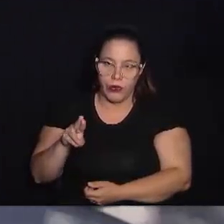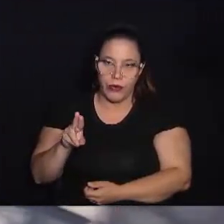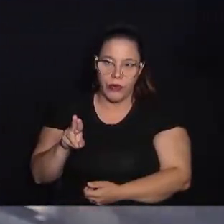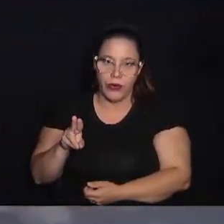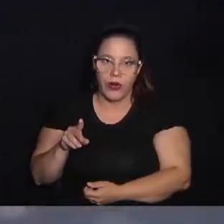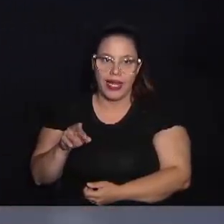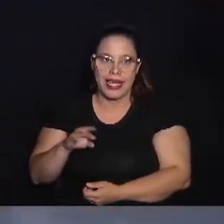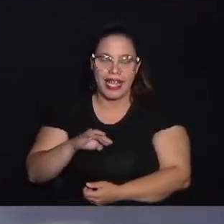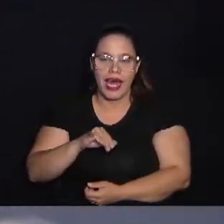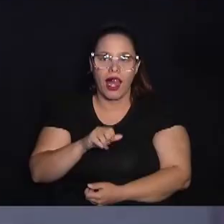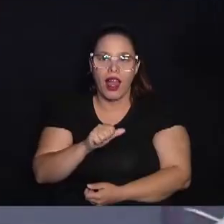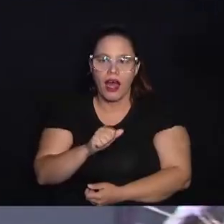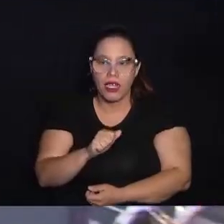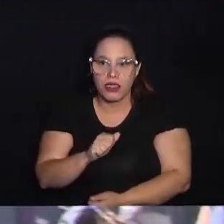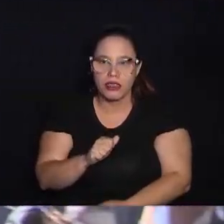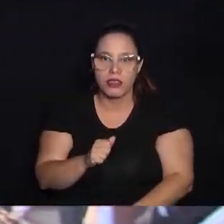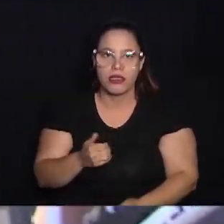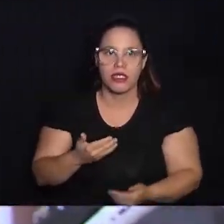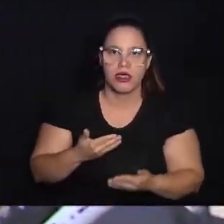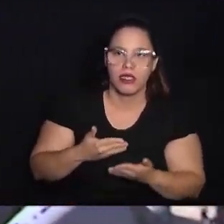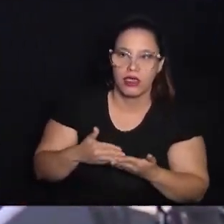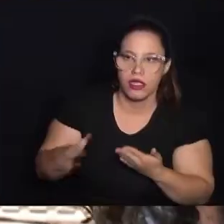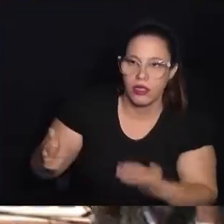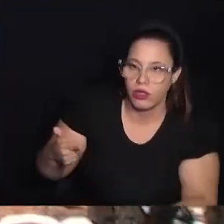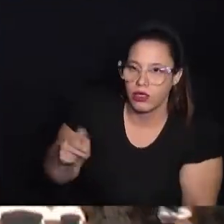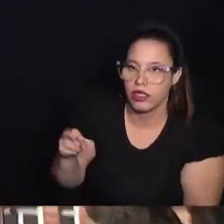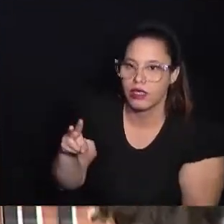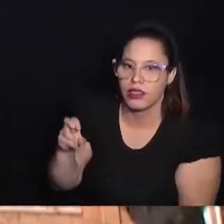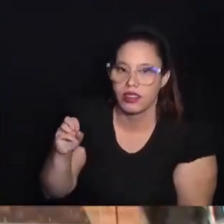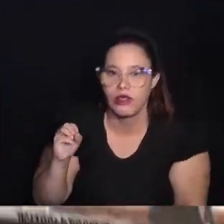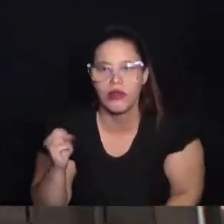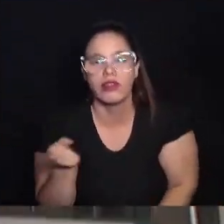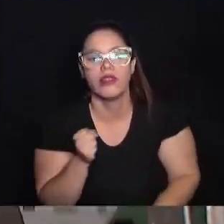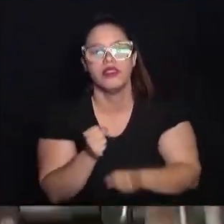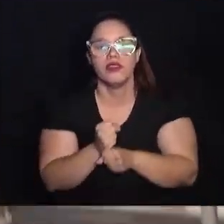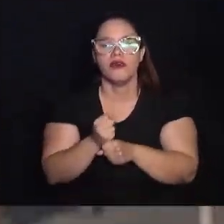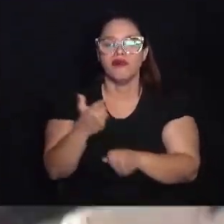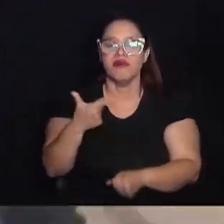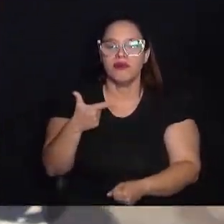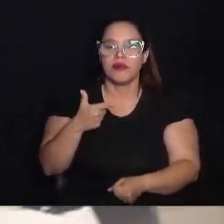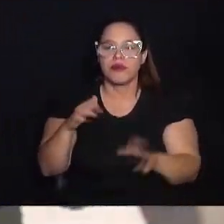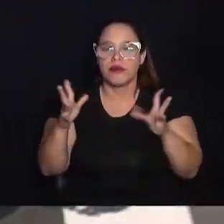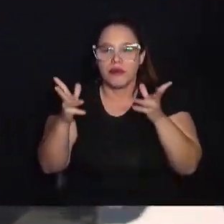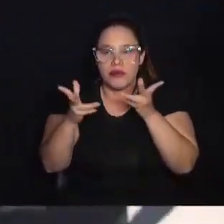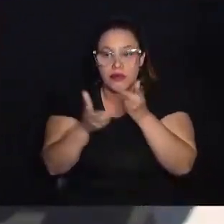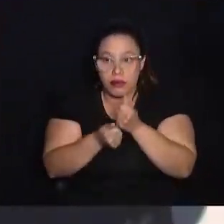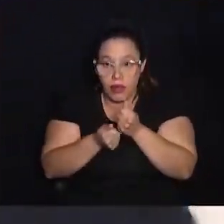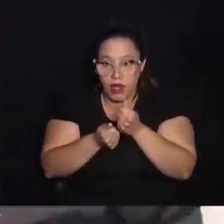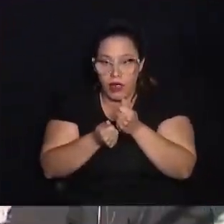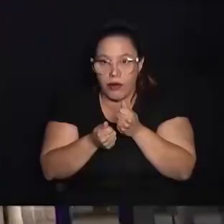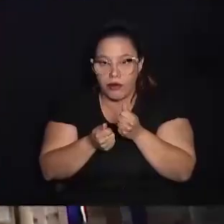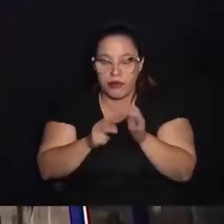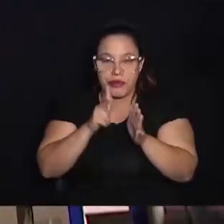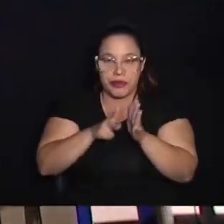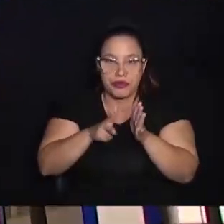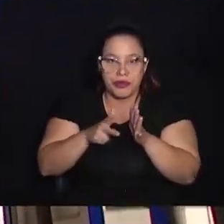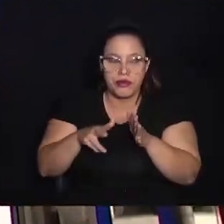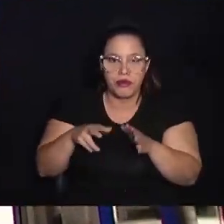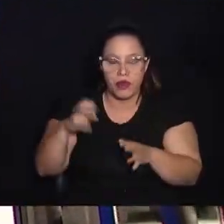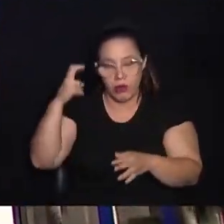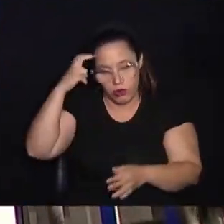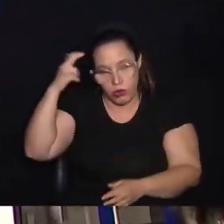no trajeto dos mais de 250 ciclistas as sete maravilhas da cidade a Estação Cultura